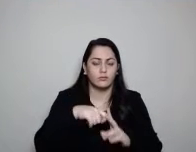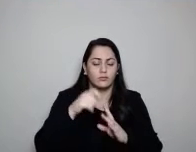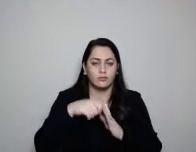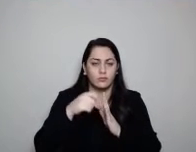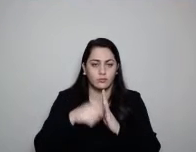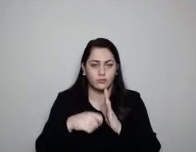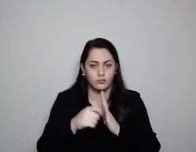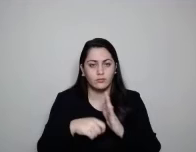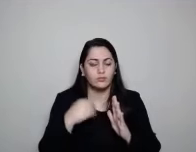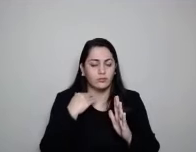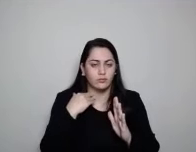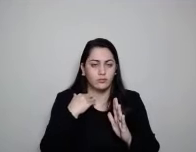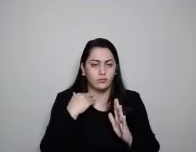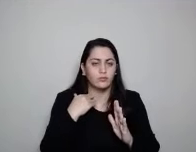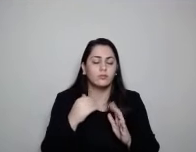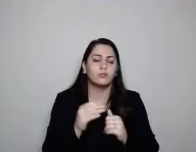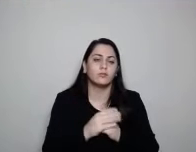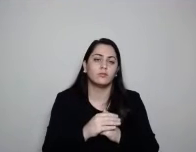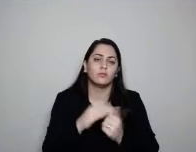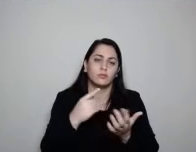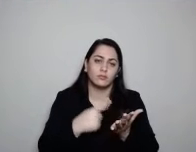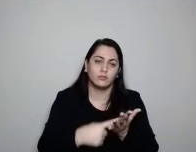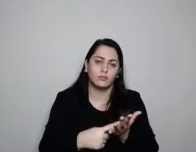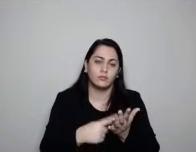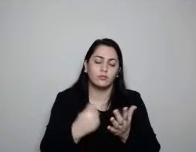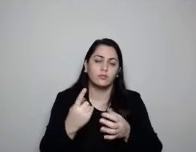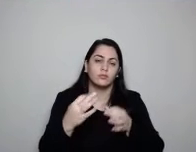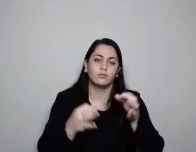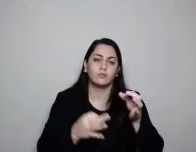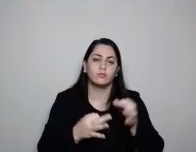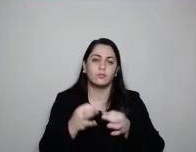expressa pactuação, julgamento pautado na ausência